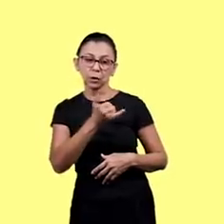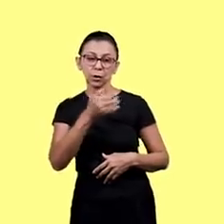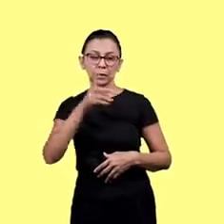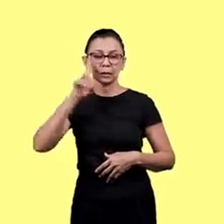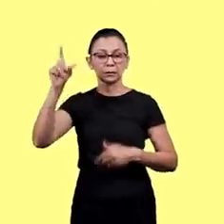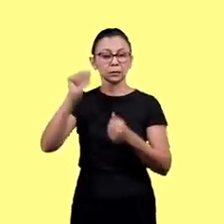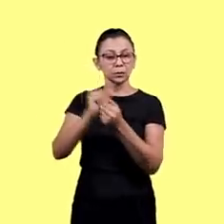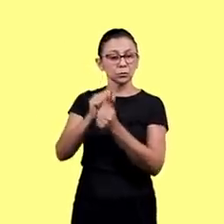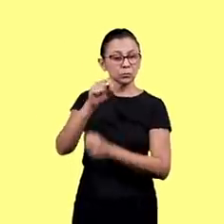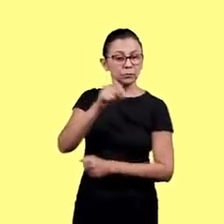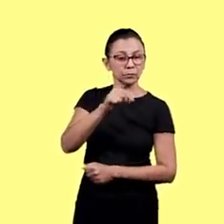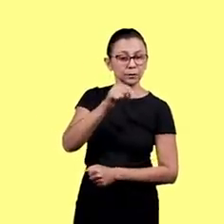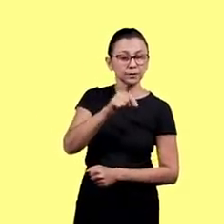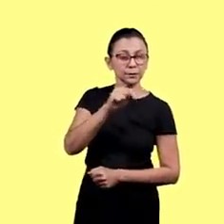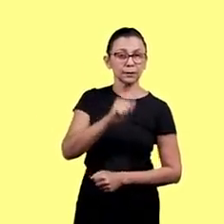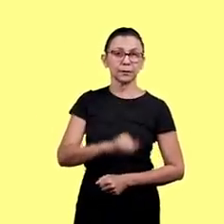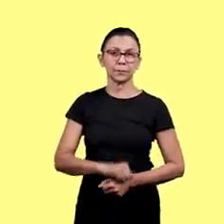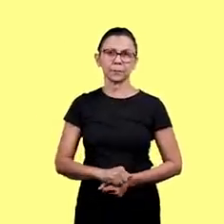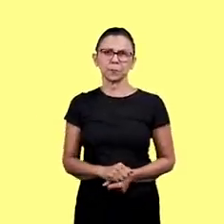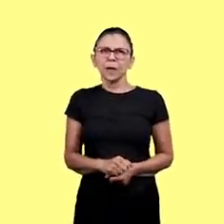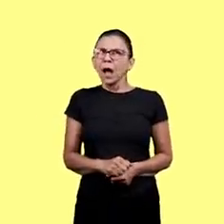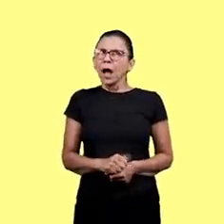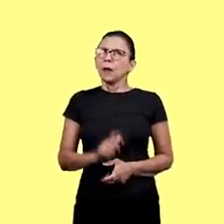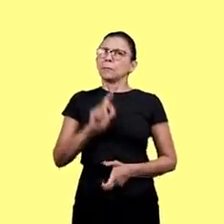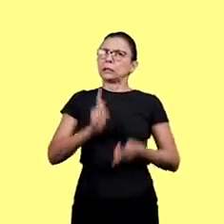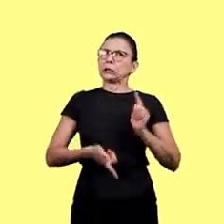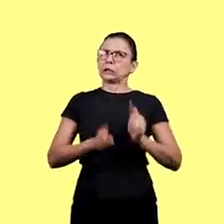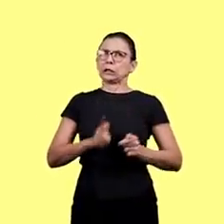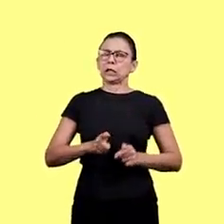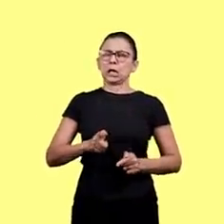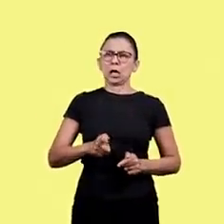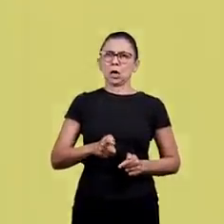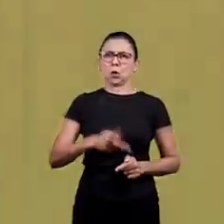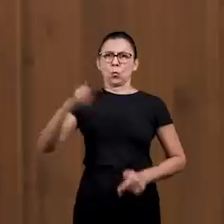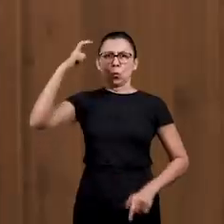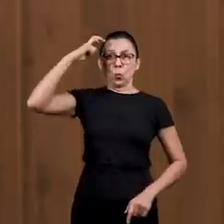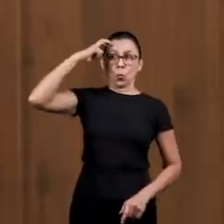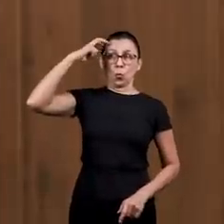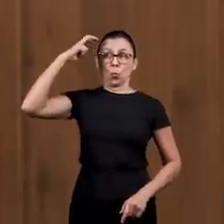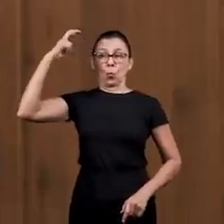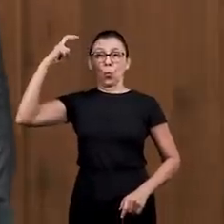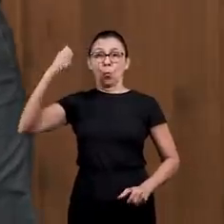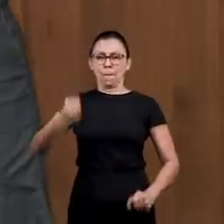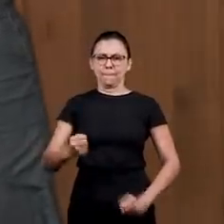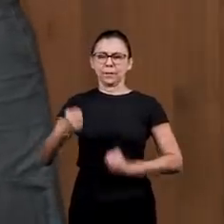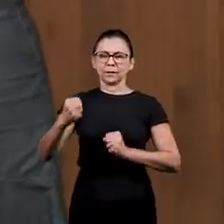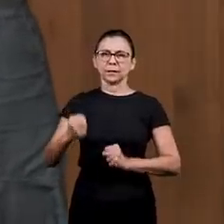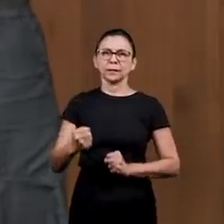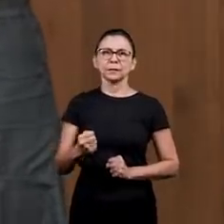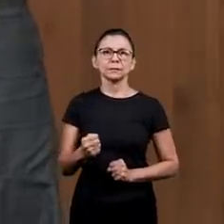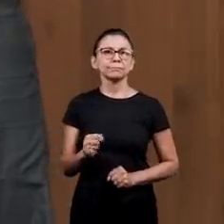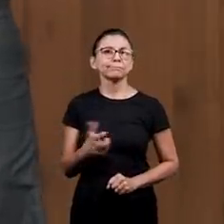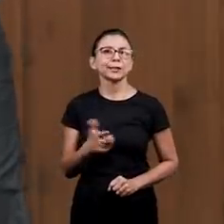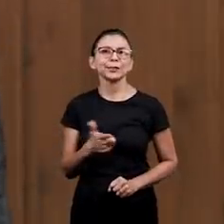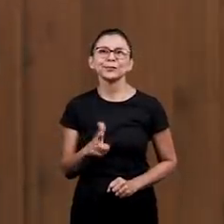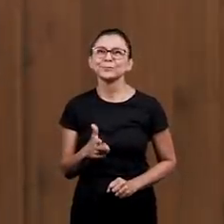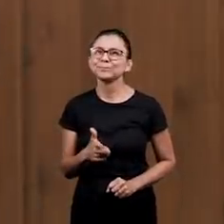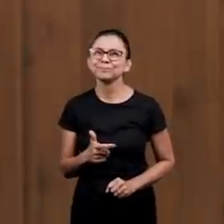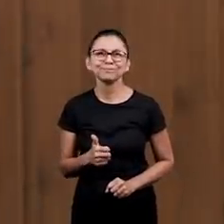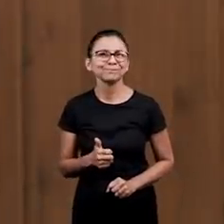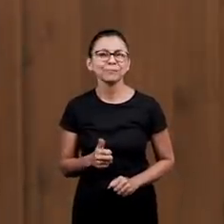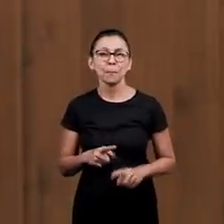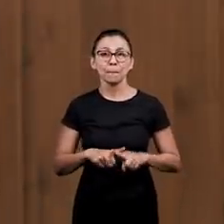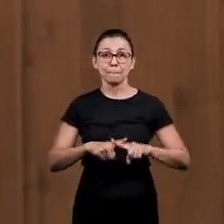que não estava na sua inteligência, no seu poder, mas o valor de Gideão estava em malhar o trigo